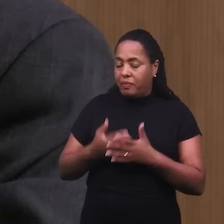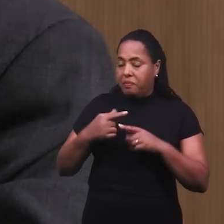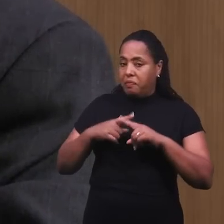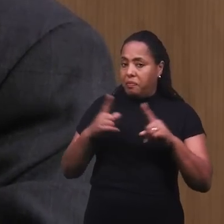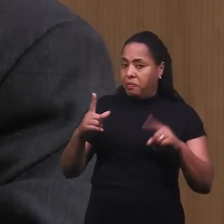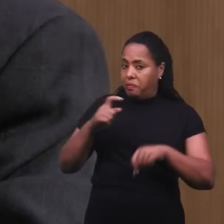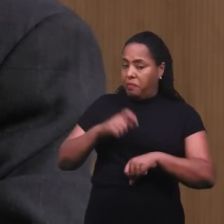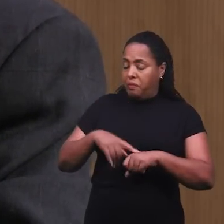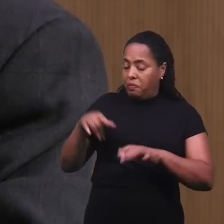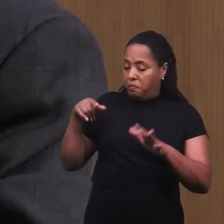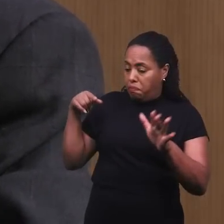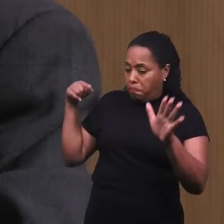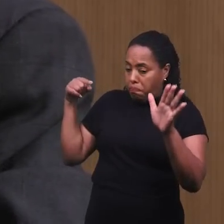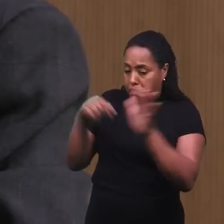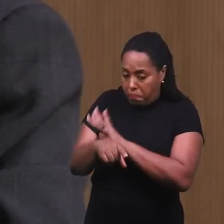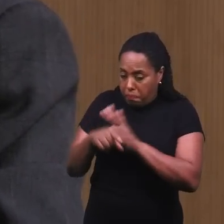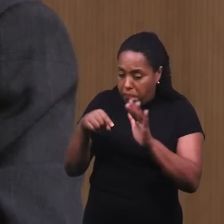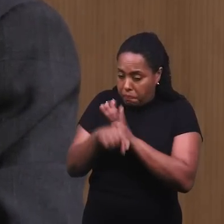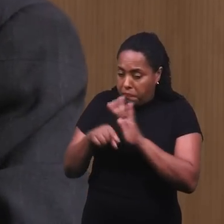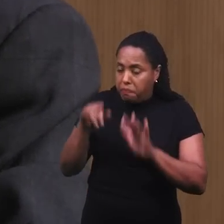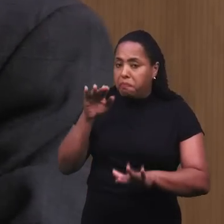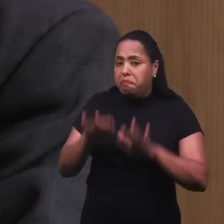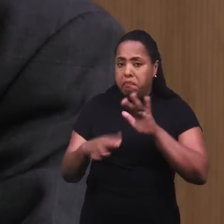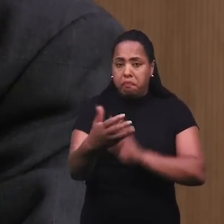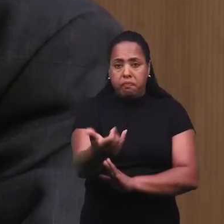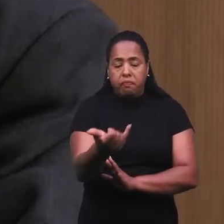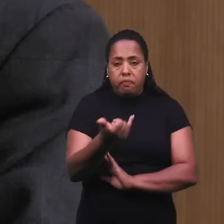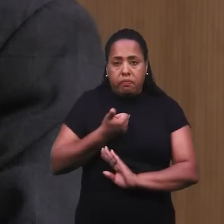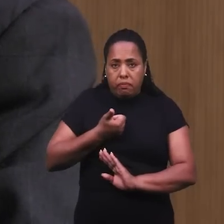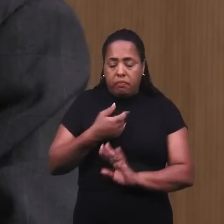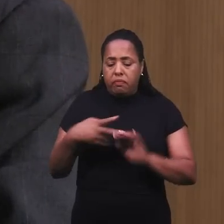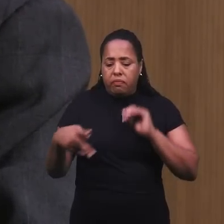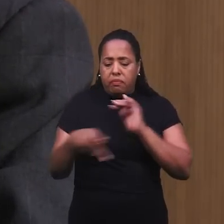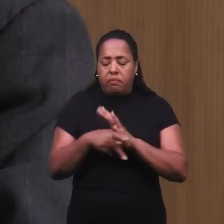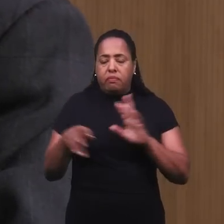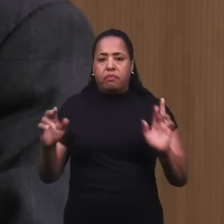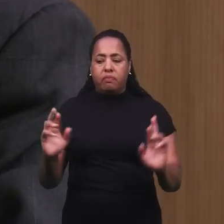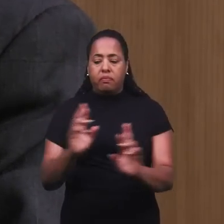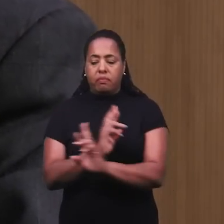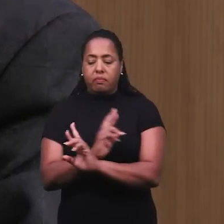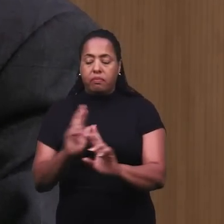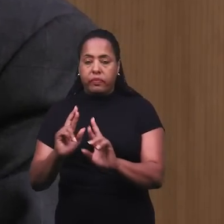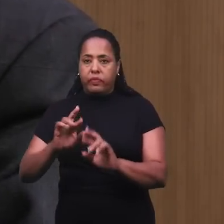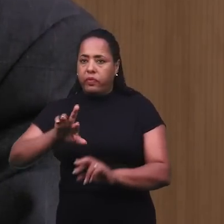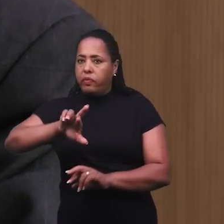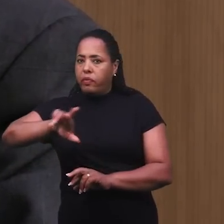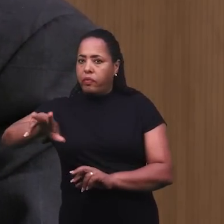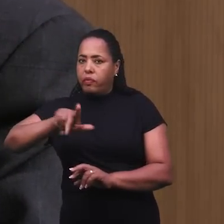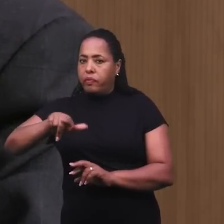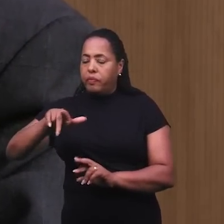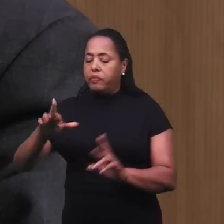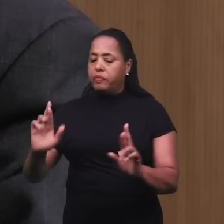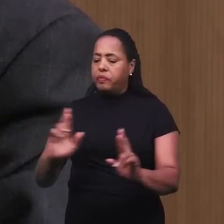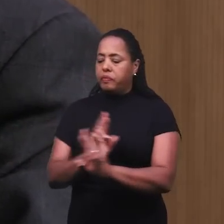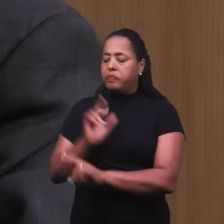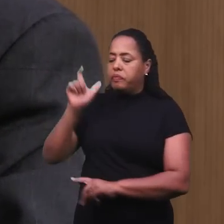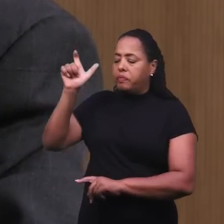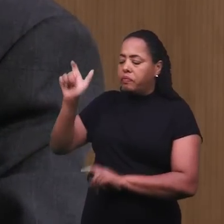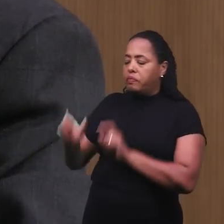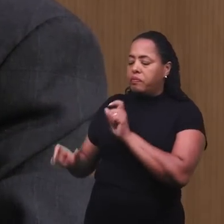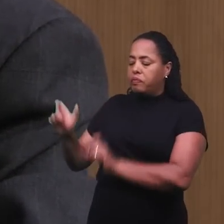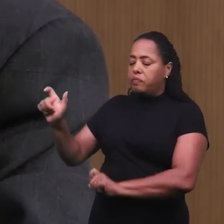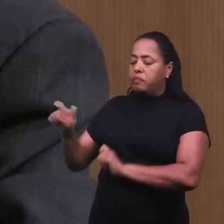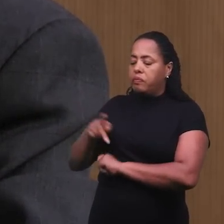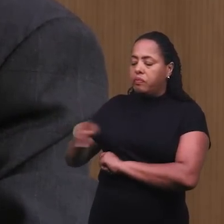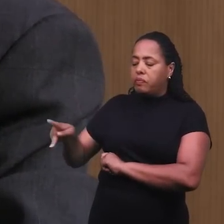nós perguntamos, muitas vezes eles falam. E a própria relação deles, não só no que se refere à figura do